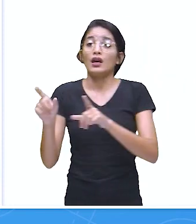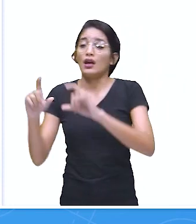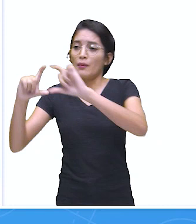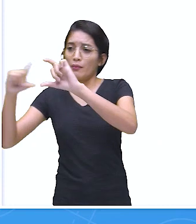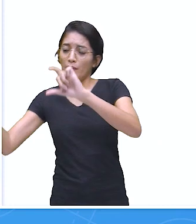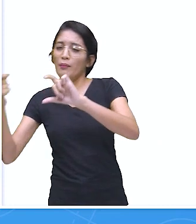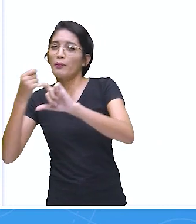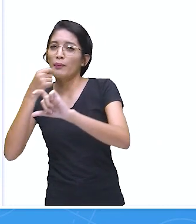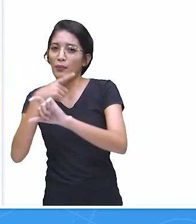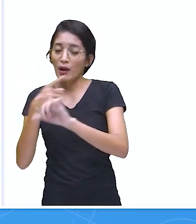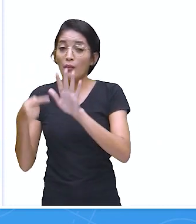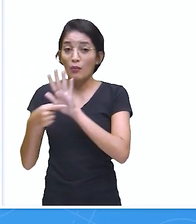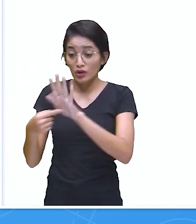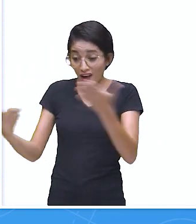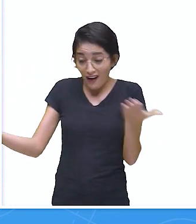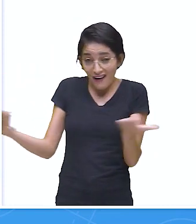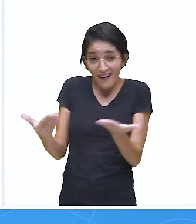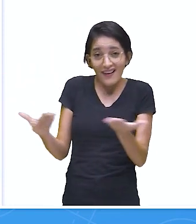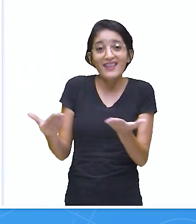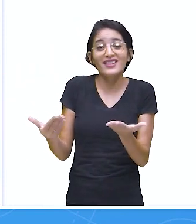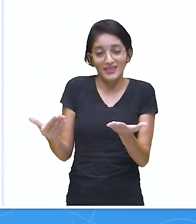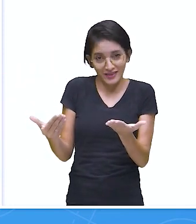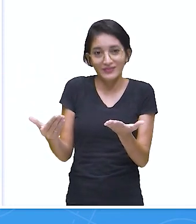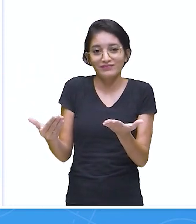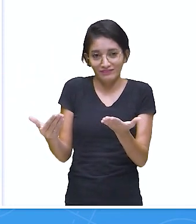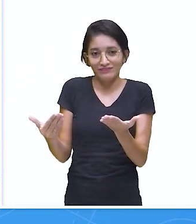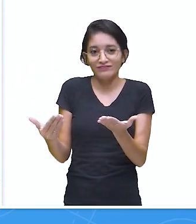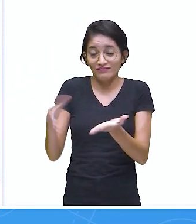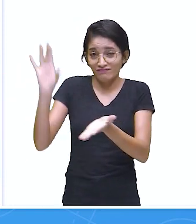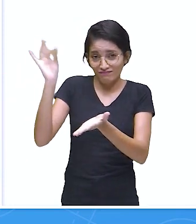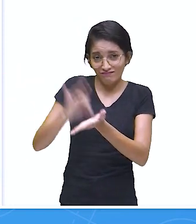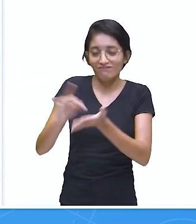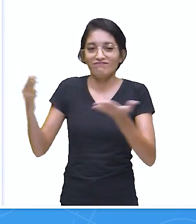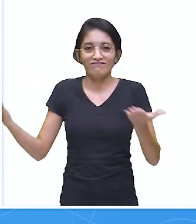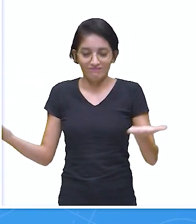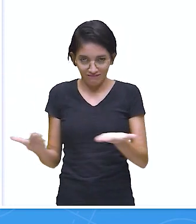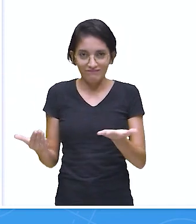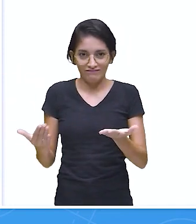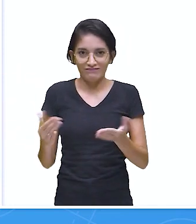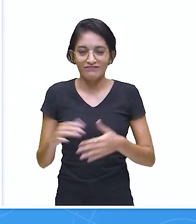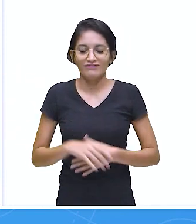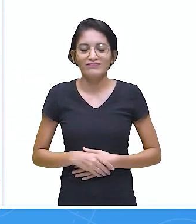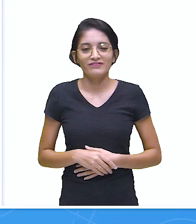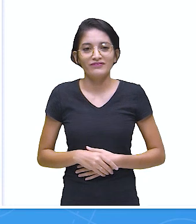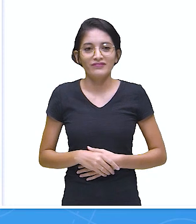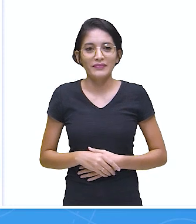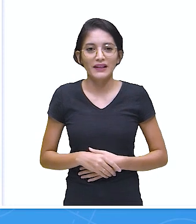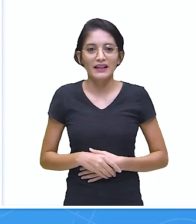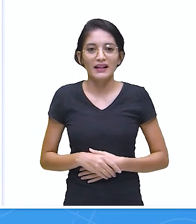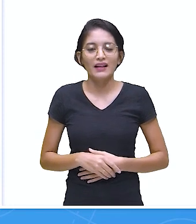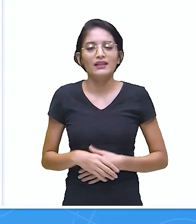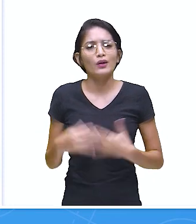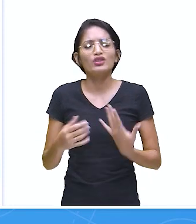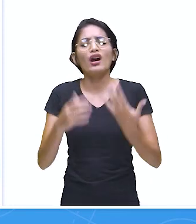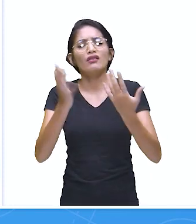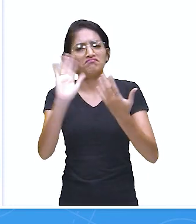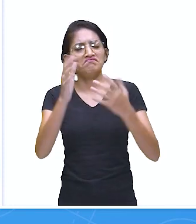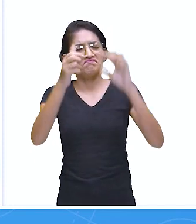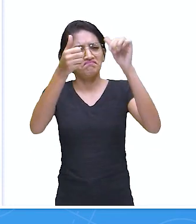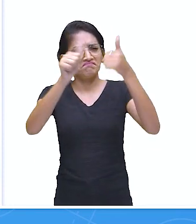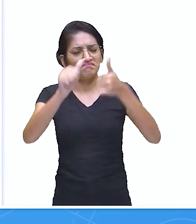demonstra a atualidade. Olha só, demonstra um fato da atualidade. Viu que nós analisamos